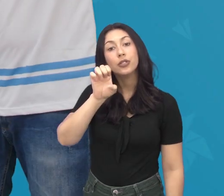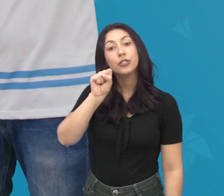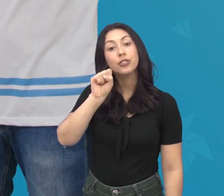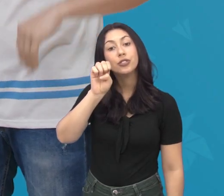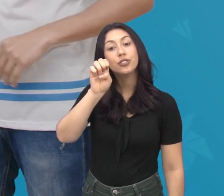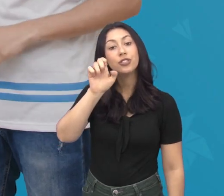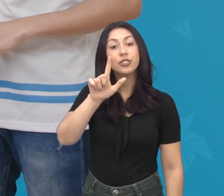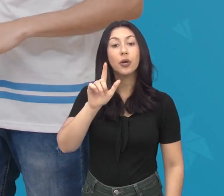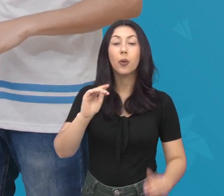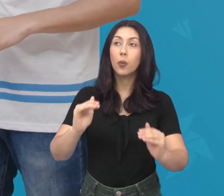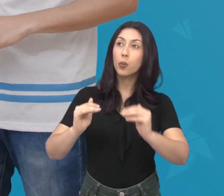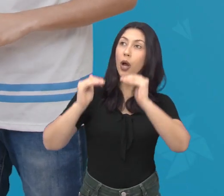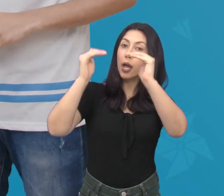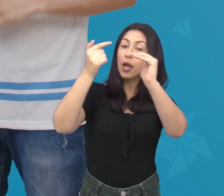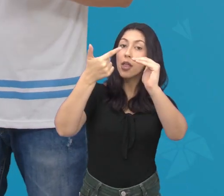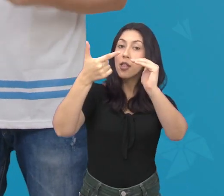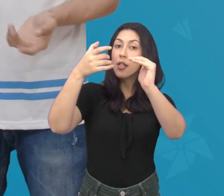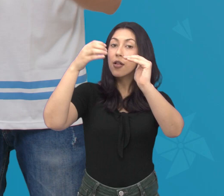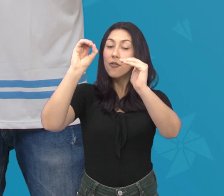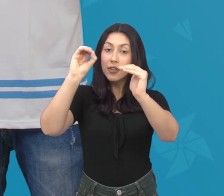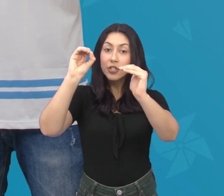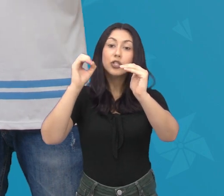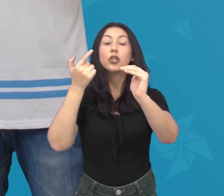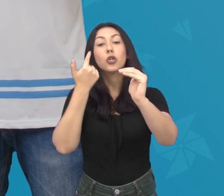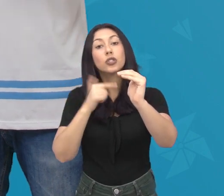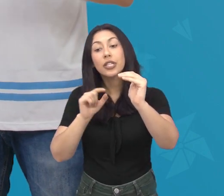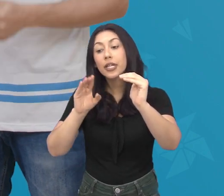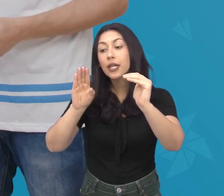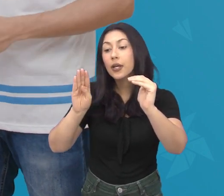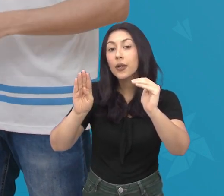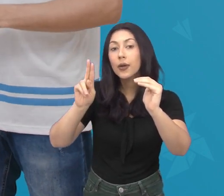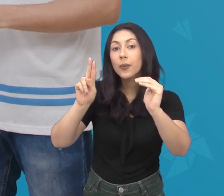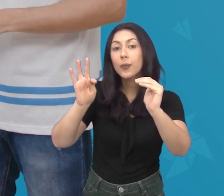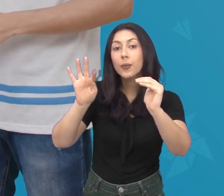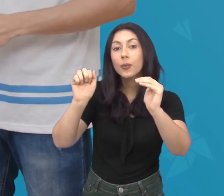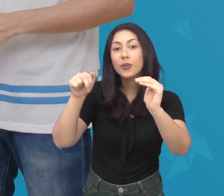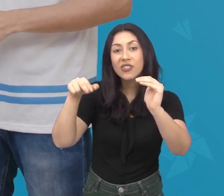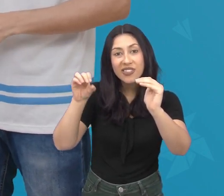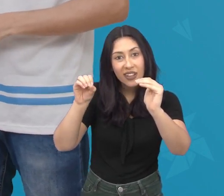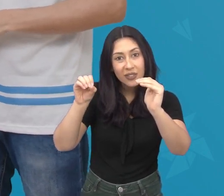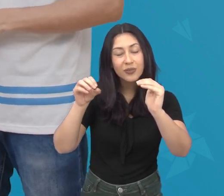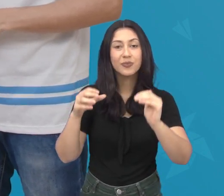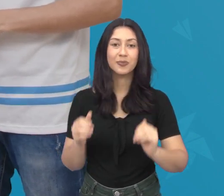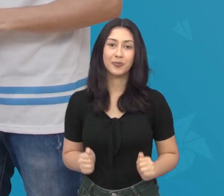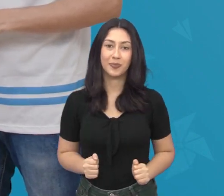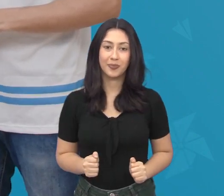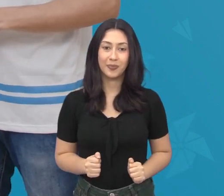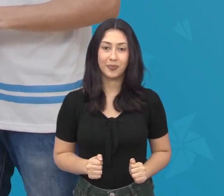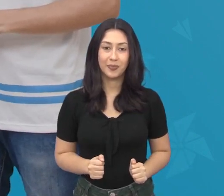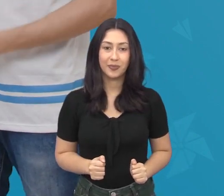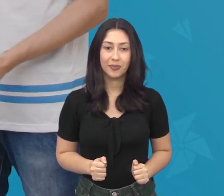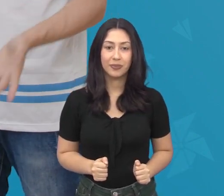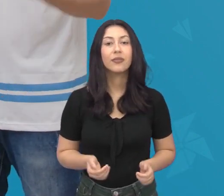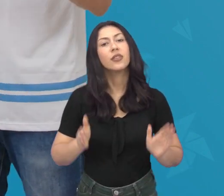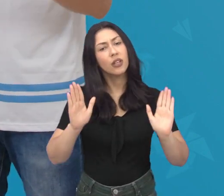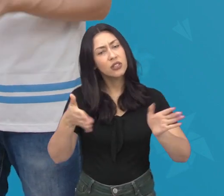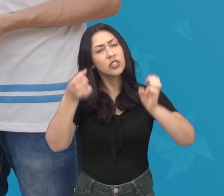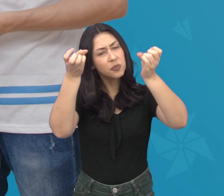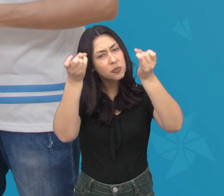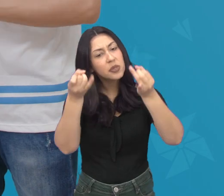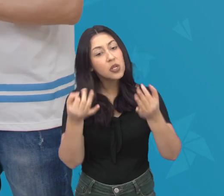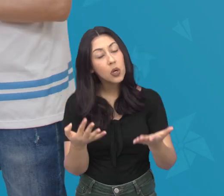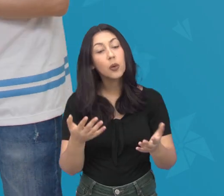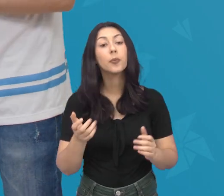a 20 graus Celsius, onde a gente vai obter o butano e o propano. né? Aqui já falando